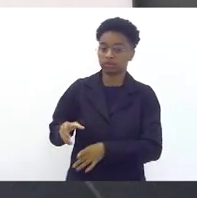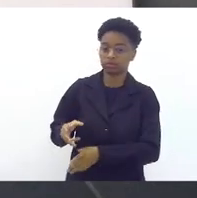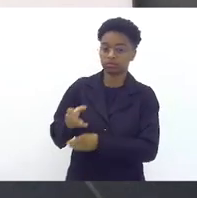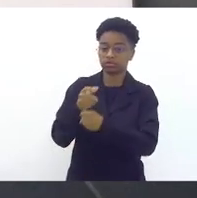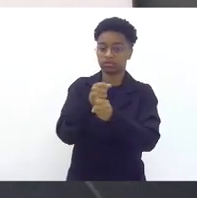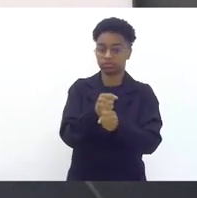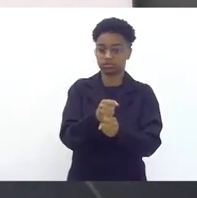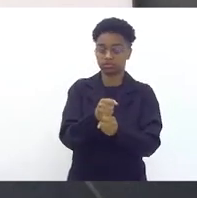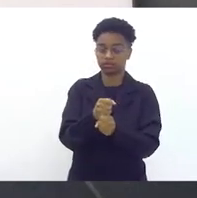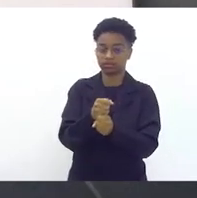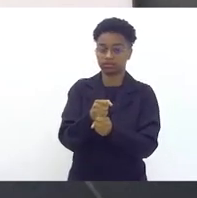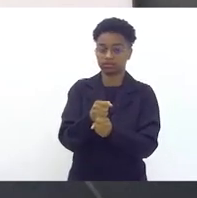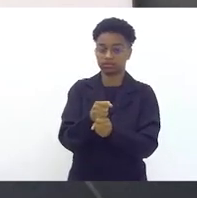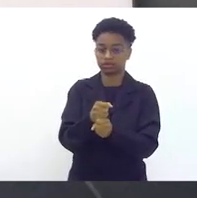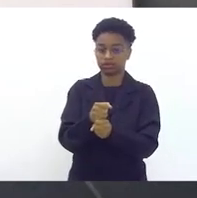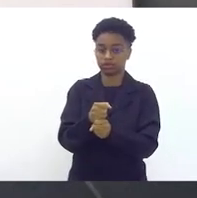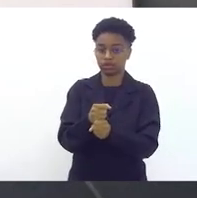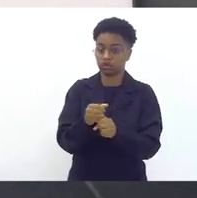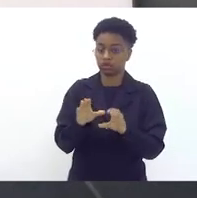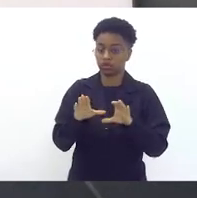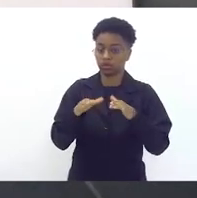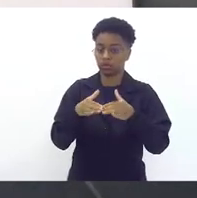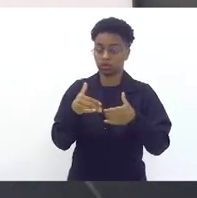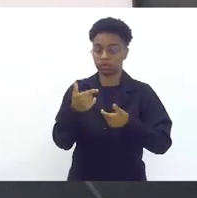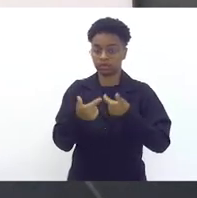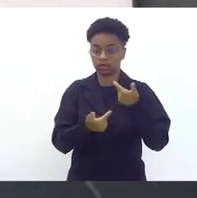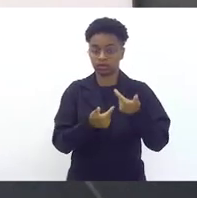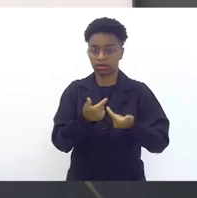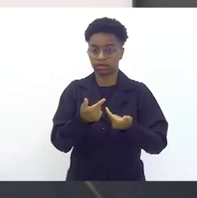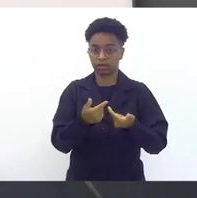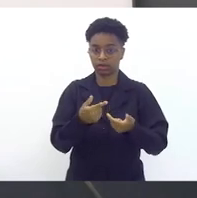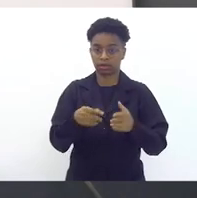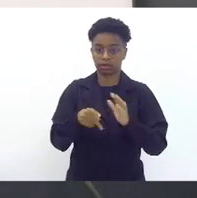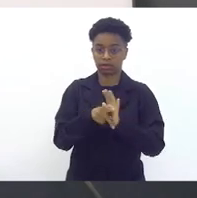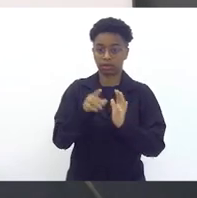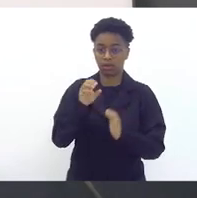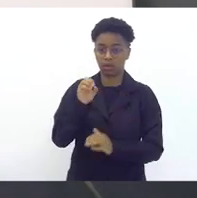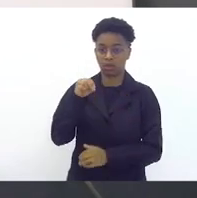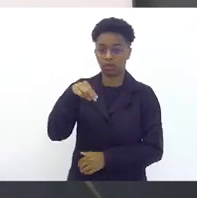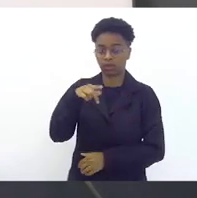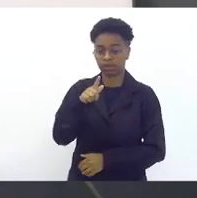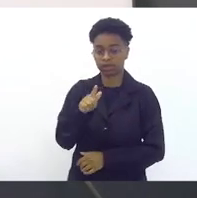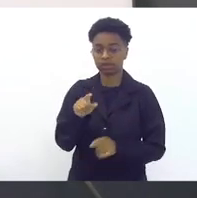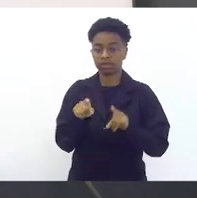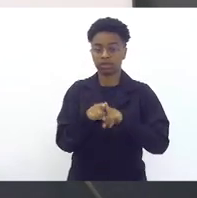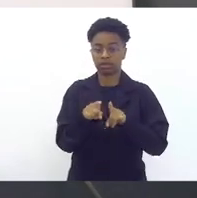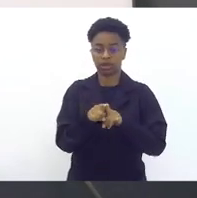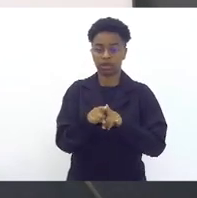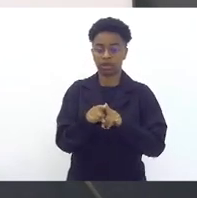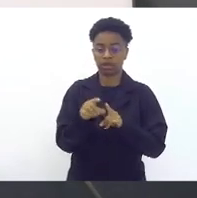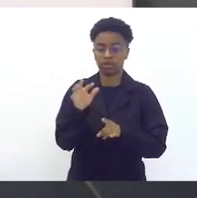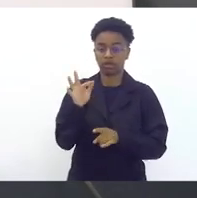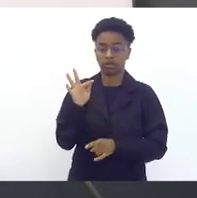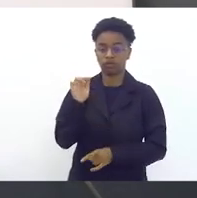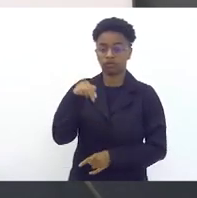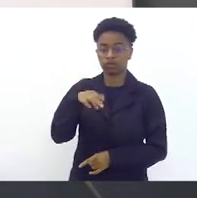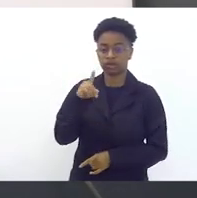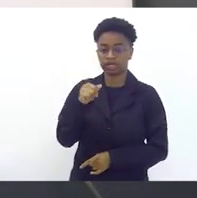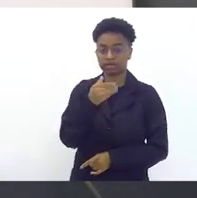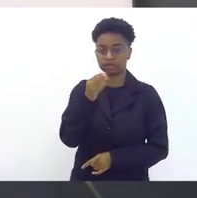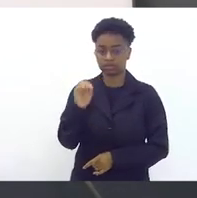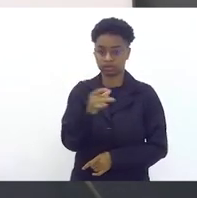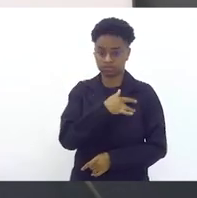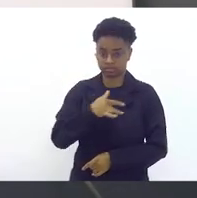inclusive, com os trabalhadores das organizações sociais e da Fundação Saúde. Hoje,